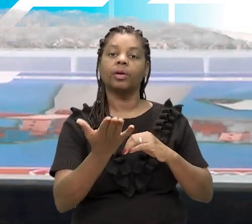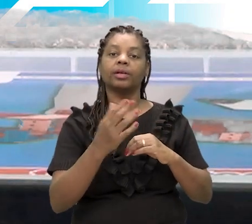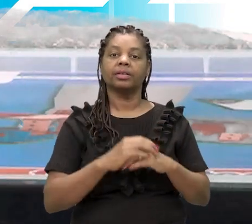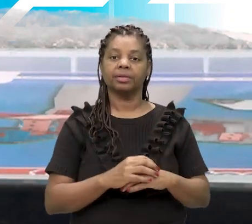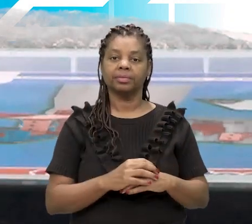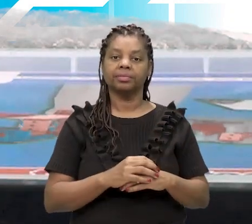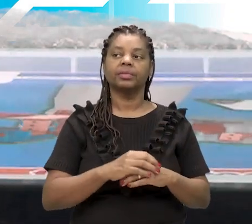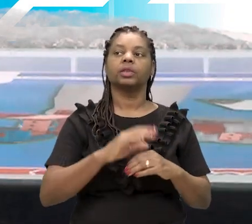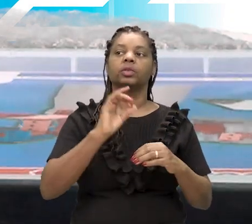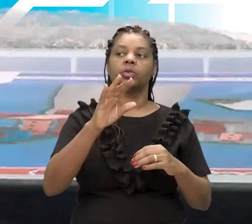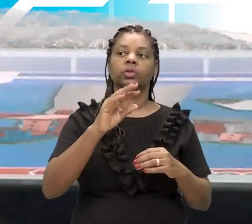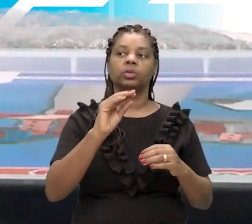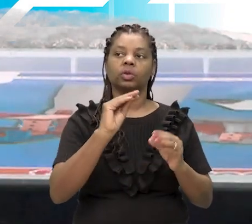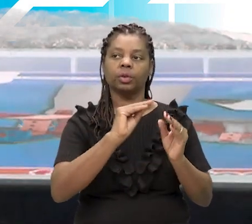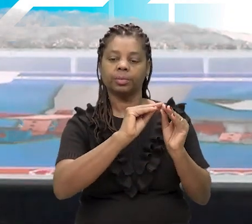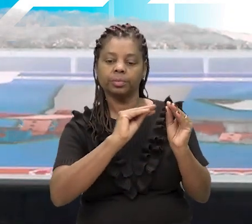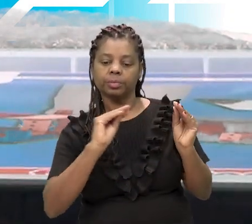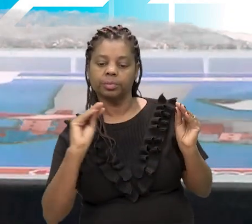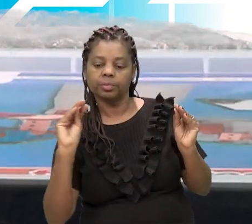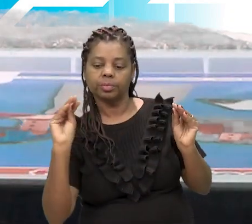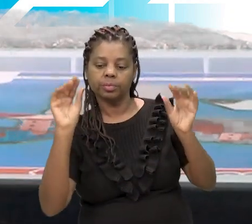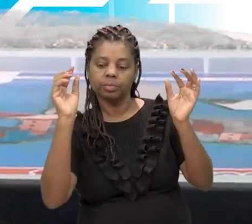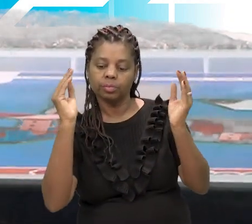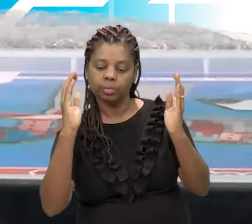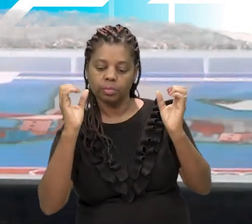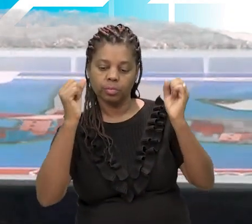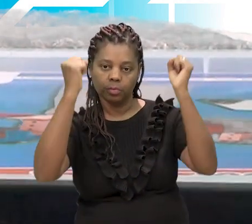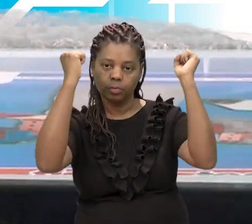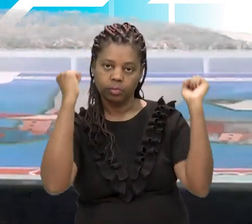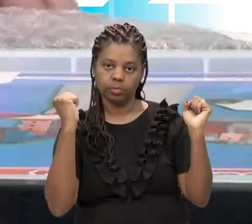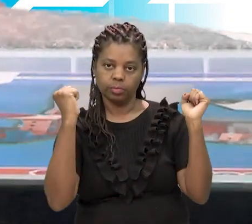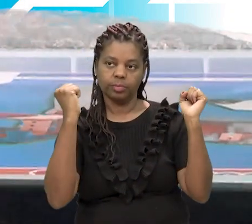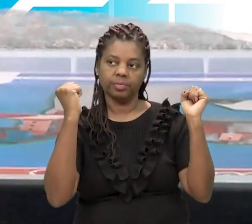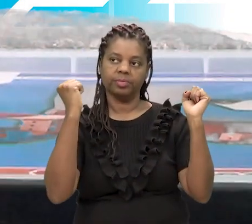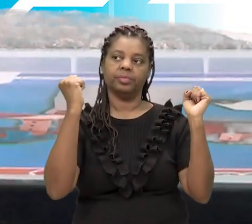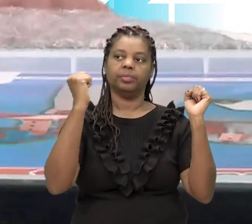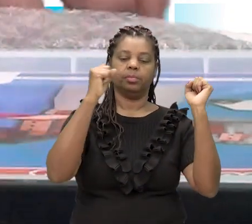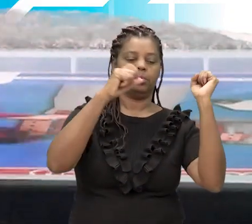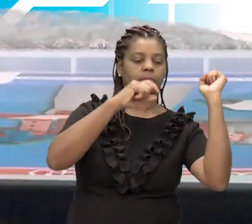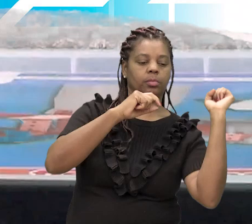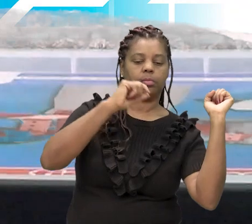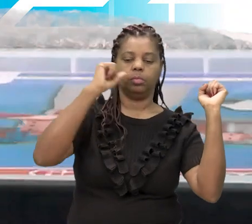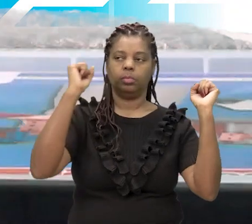fora. Conectei aqui em cima, basta arrastar de um lado,